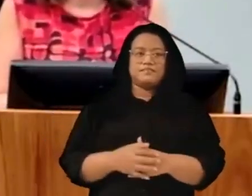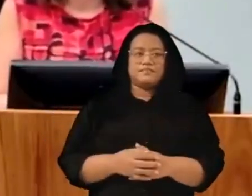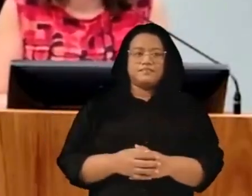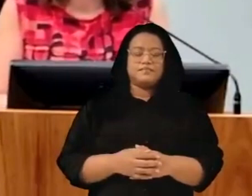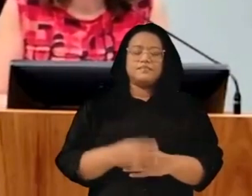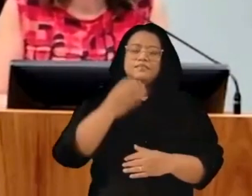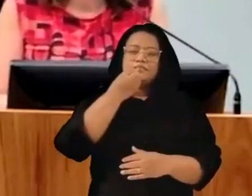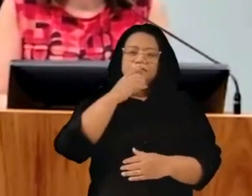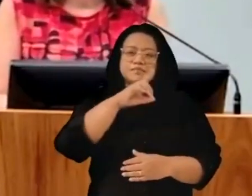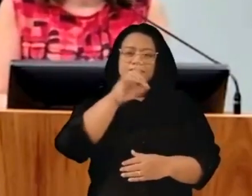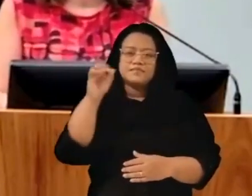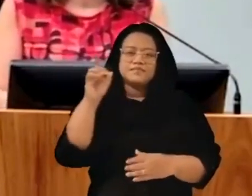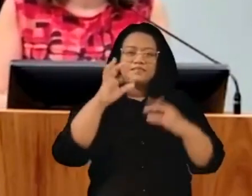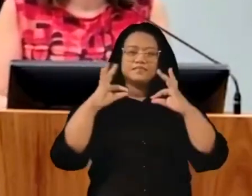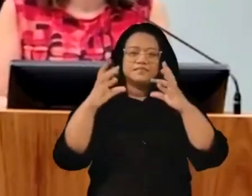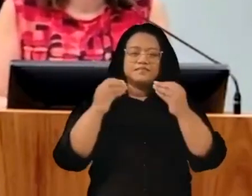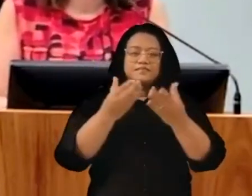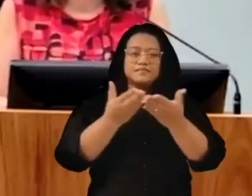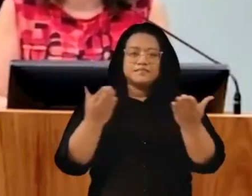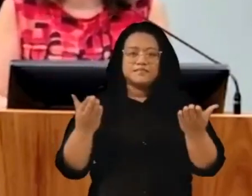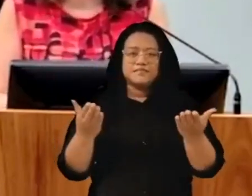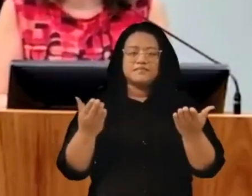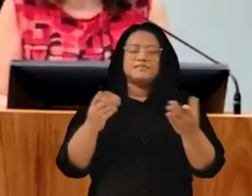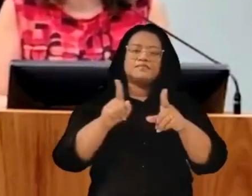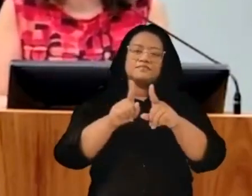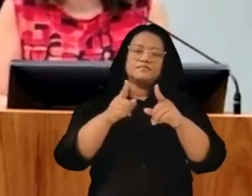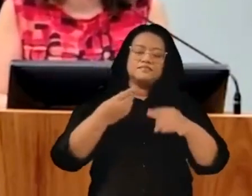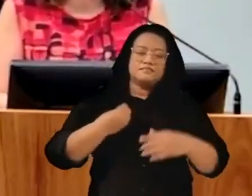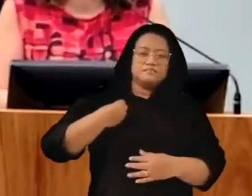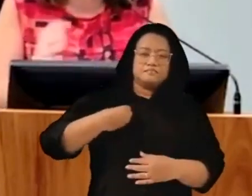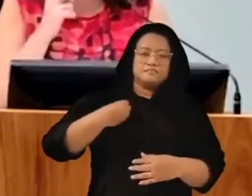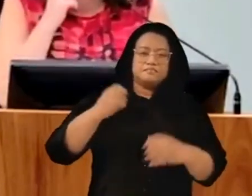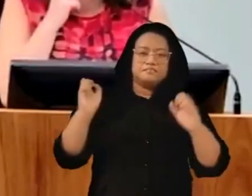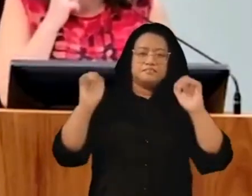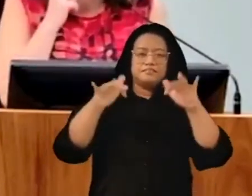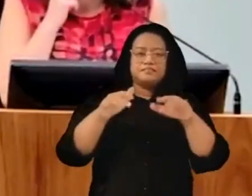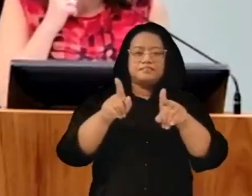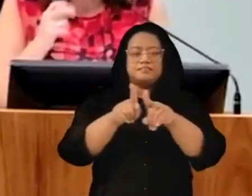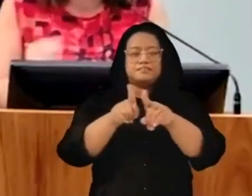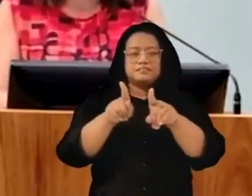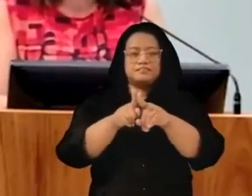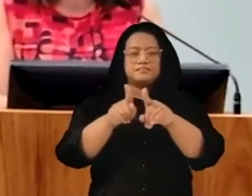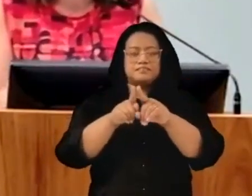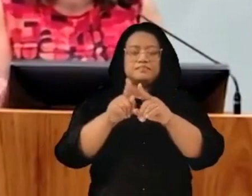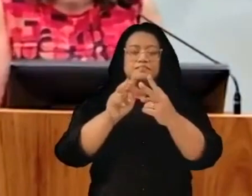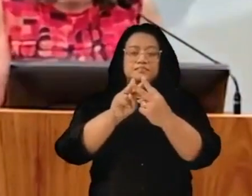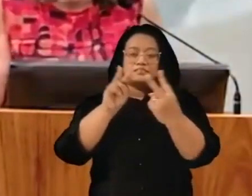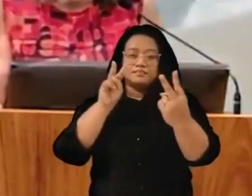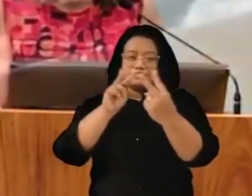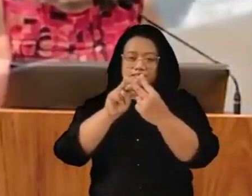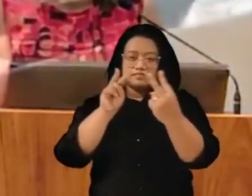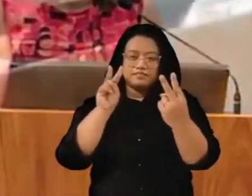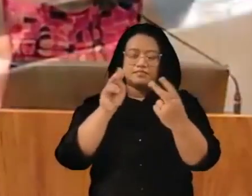todas e todos, aos que estão presencialmente e aos que estão à distância.